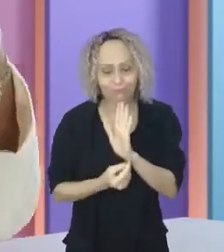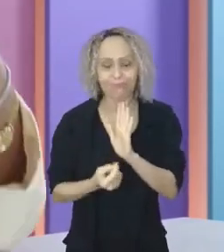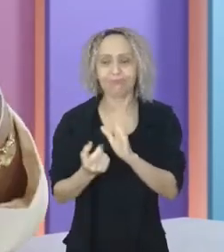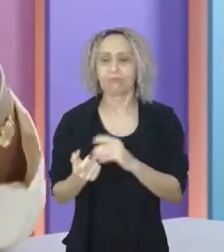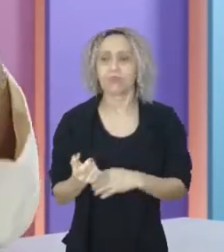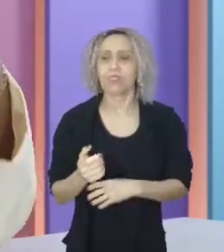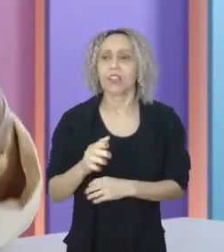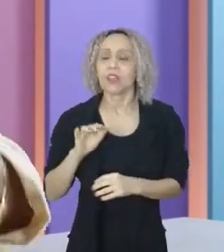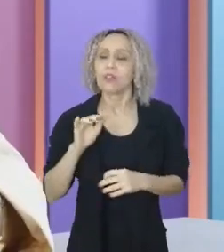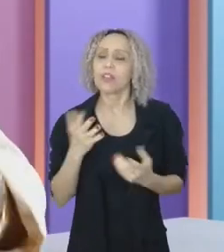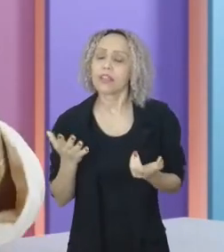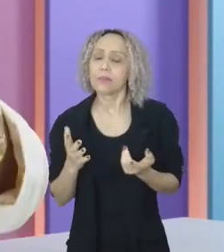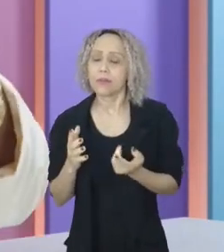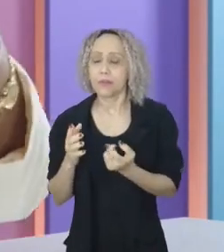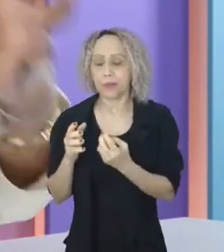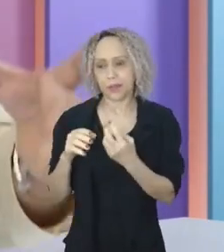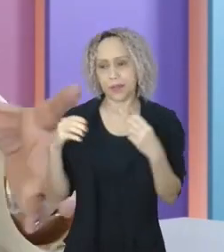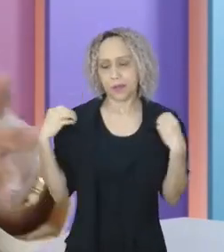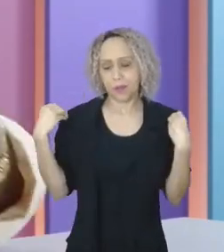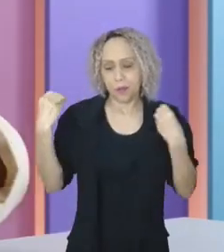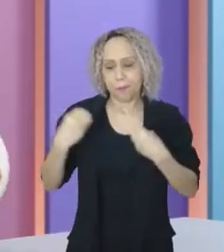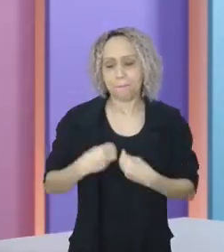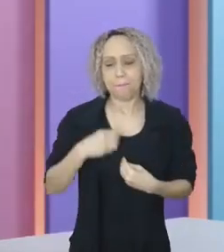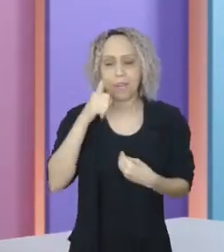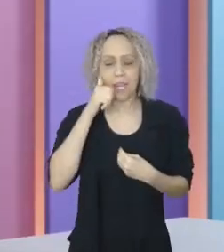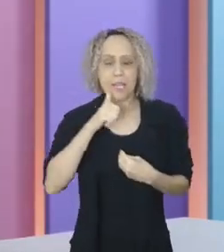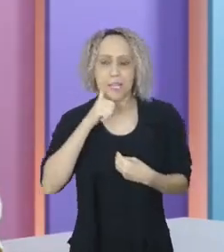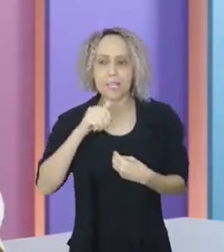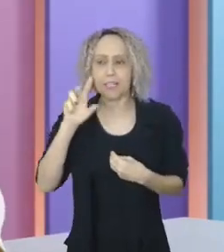Elisa Bairros, das ministras que se destacaram